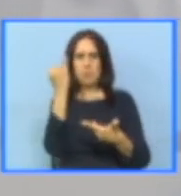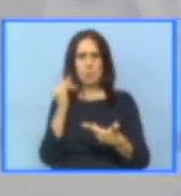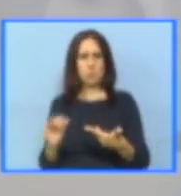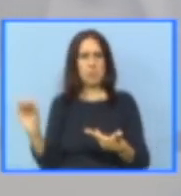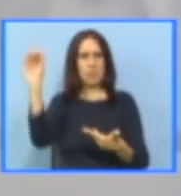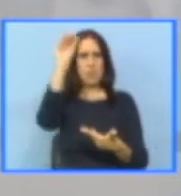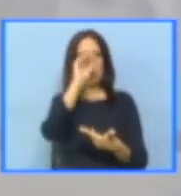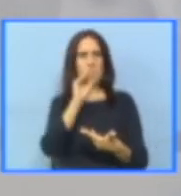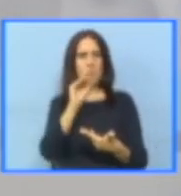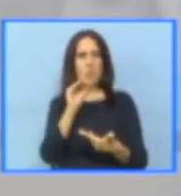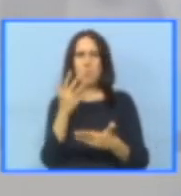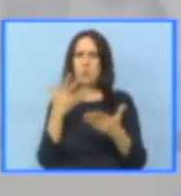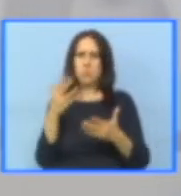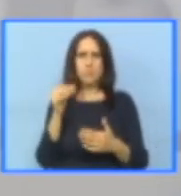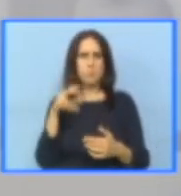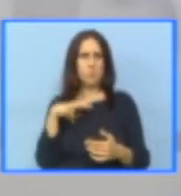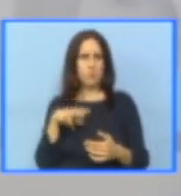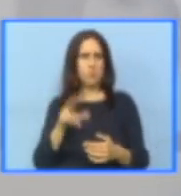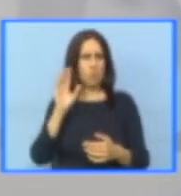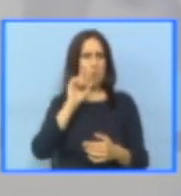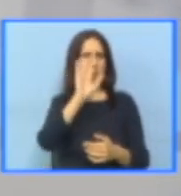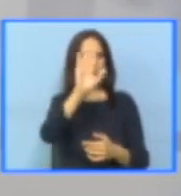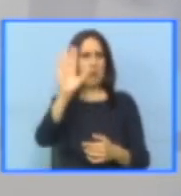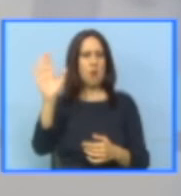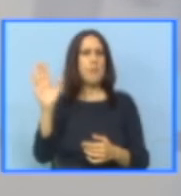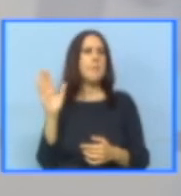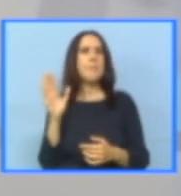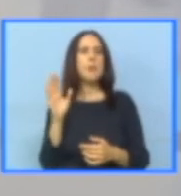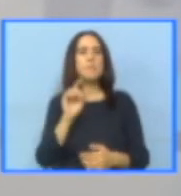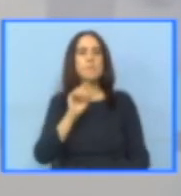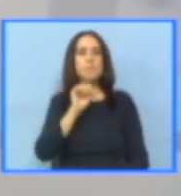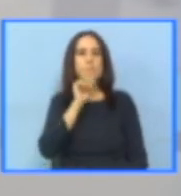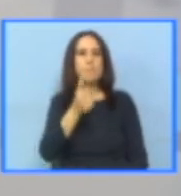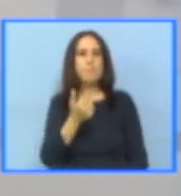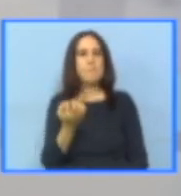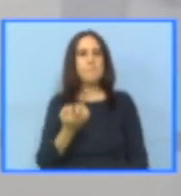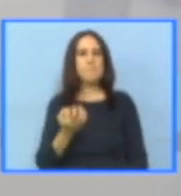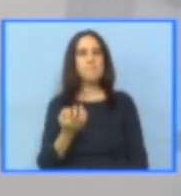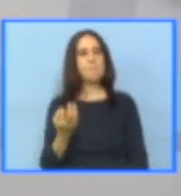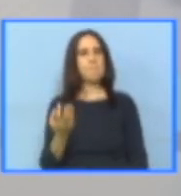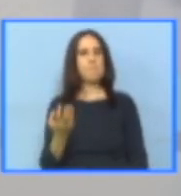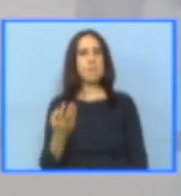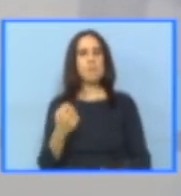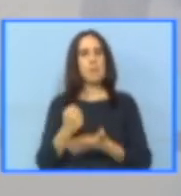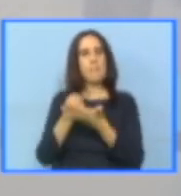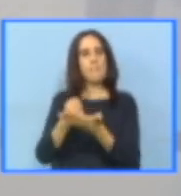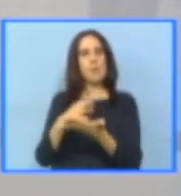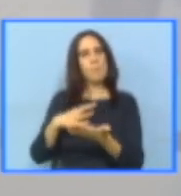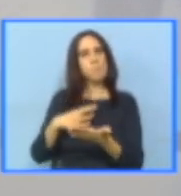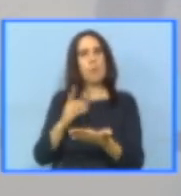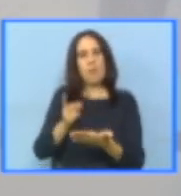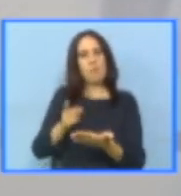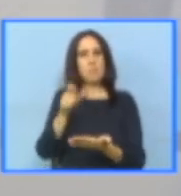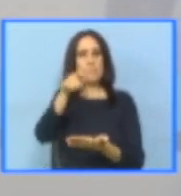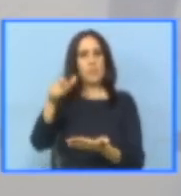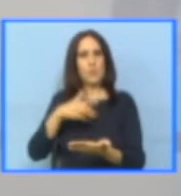terreno, quase todas são portuguesas e não têm a capacidade também de apoiar de outra forma estes voluntários.